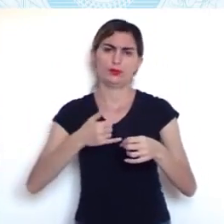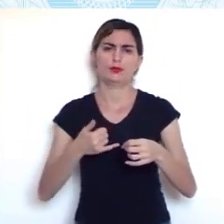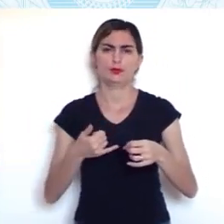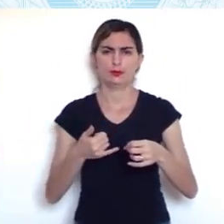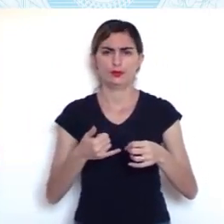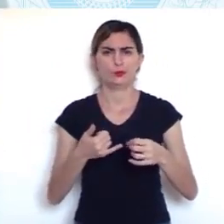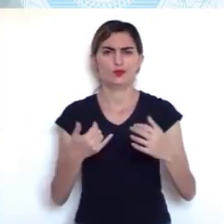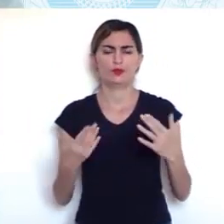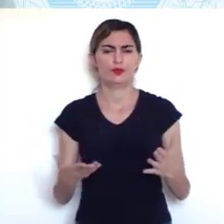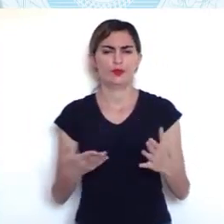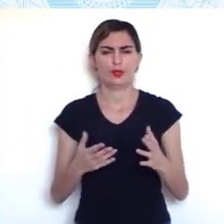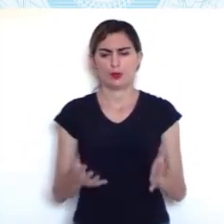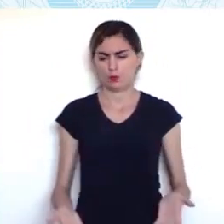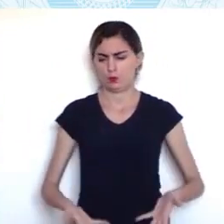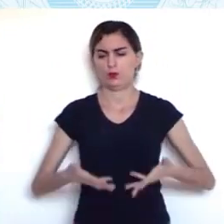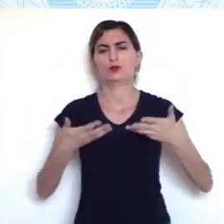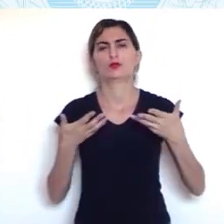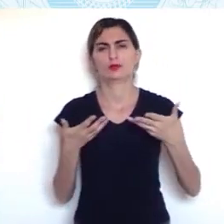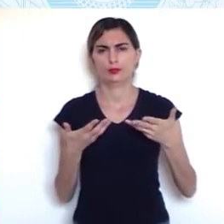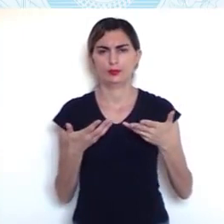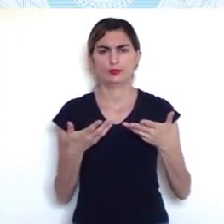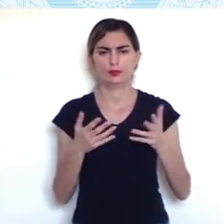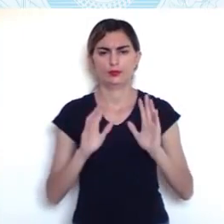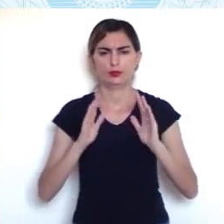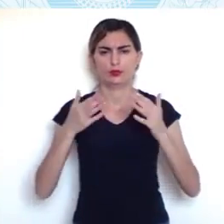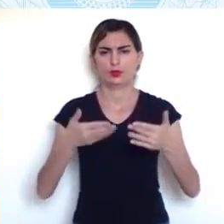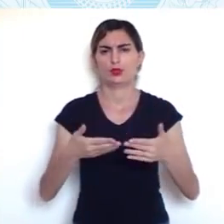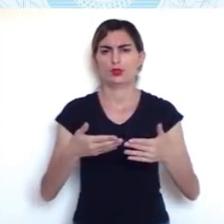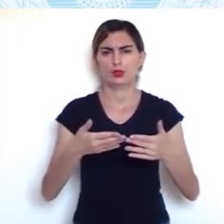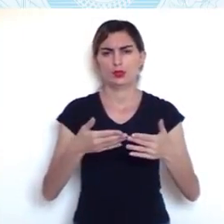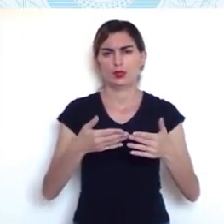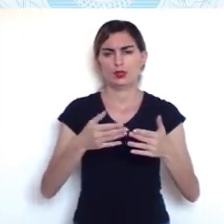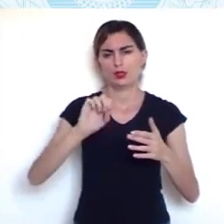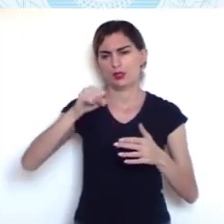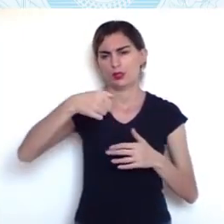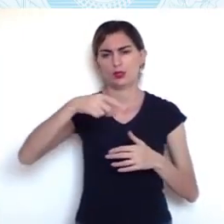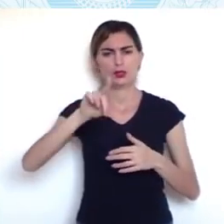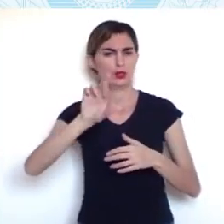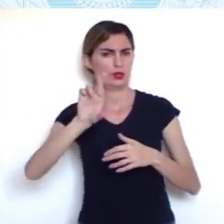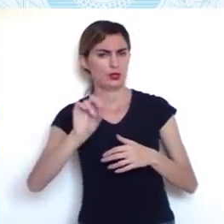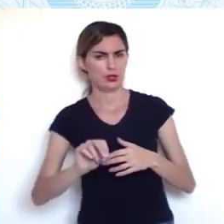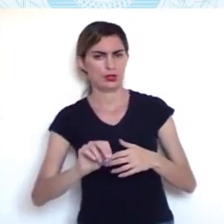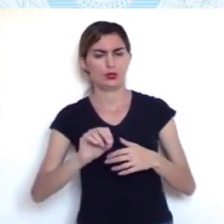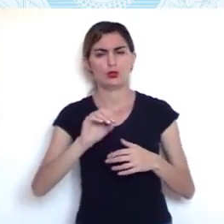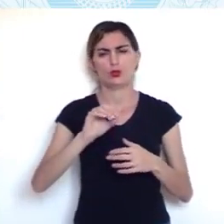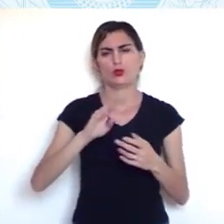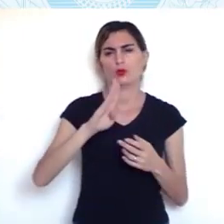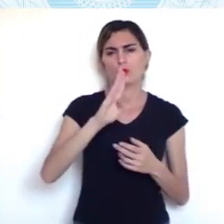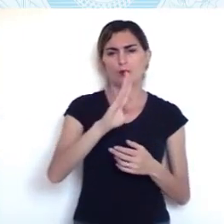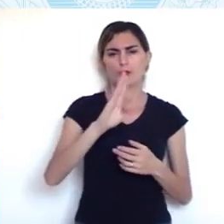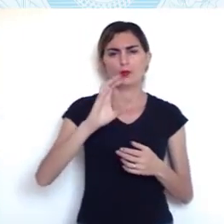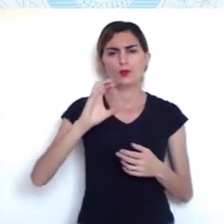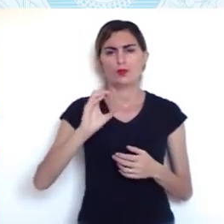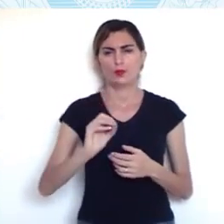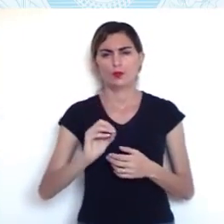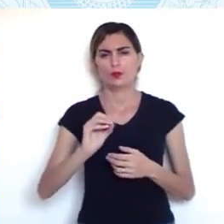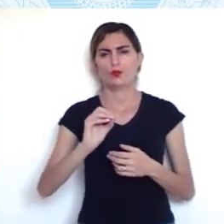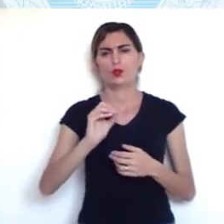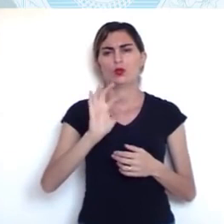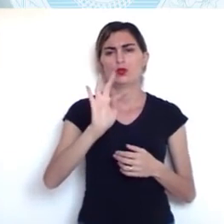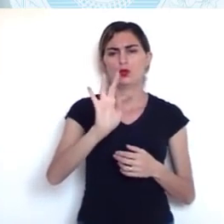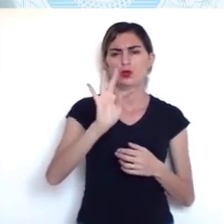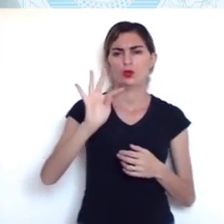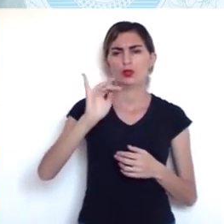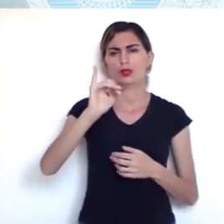Na realidade, destaque para o grande Sandro Botticelli, né?